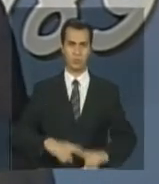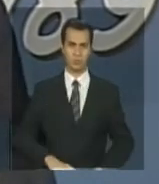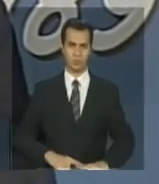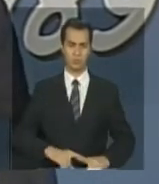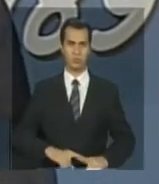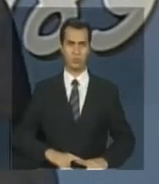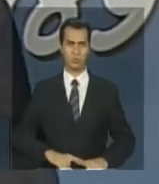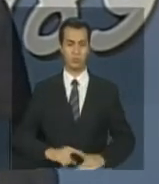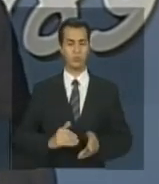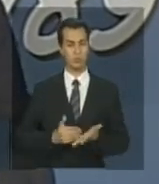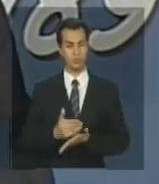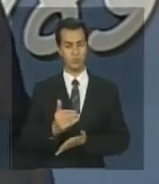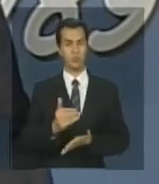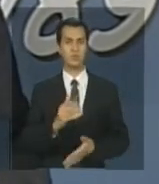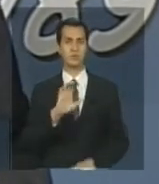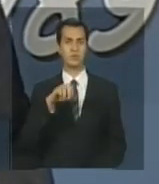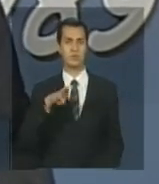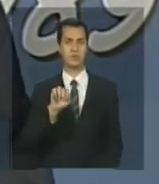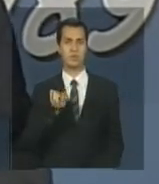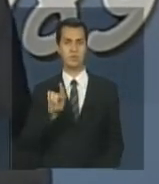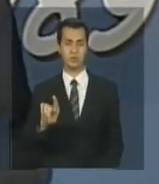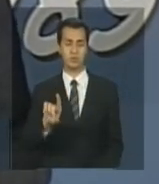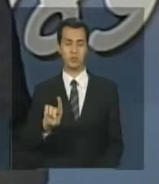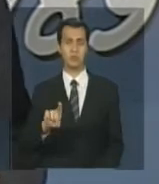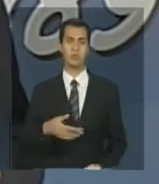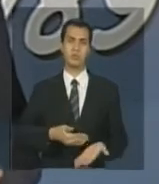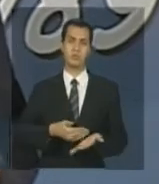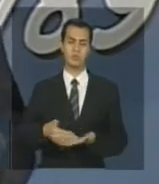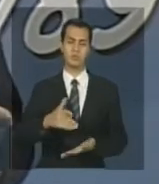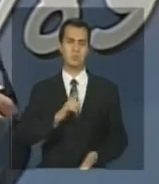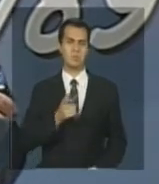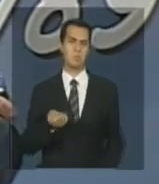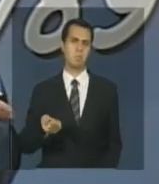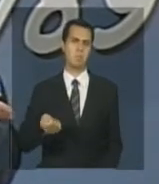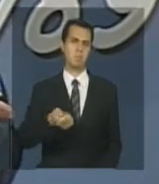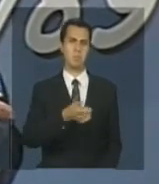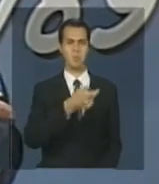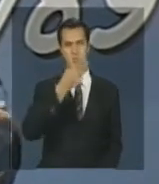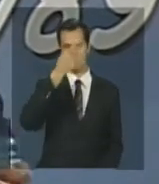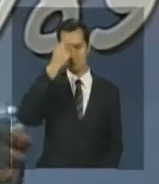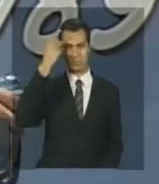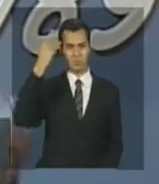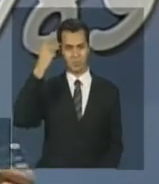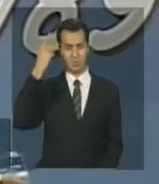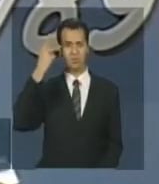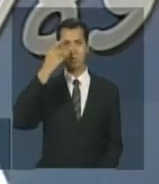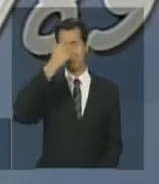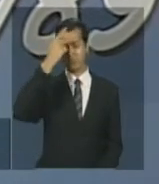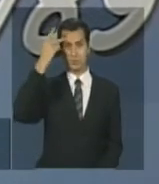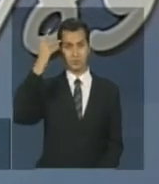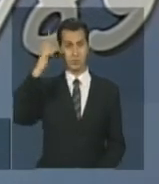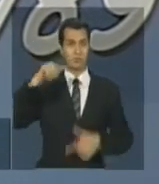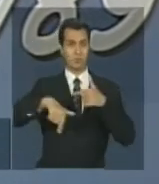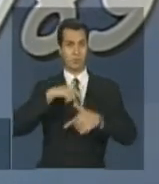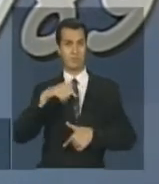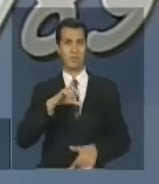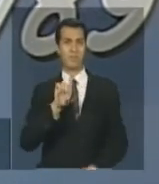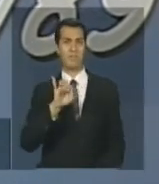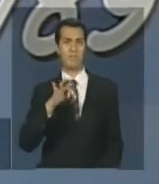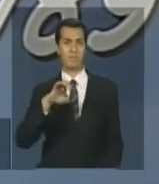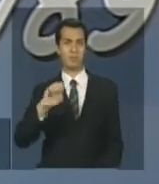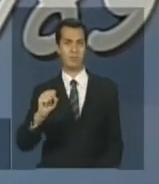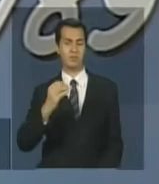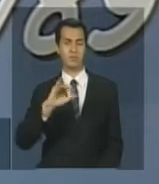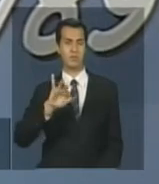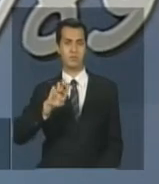o nosso cenário que funcionava com poucos e abrindo a Bíblia negado os técnicos da Defesa Civil